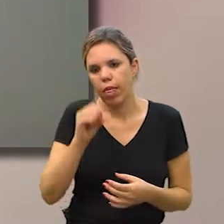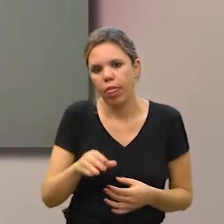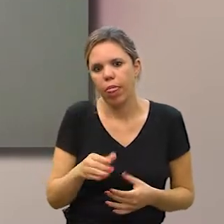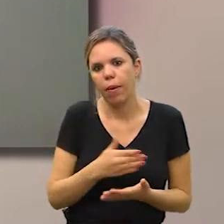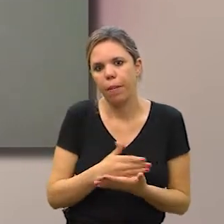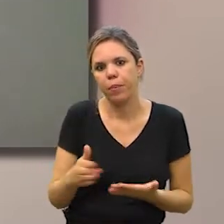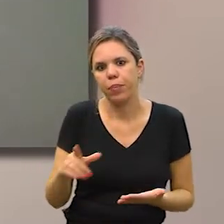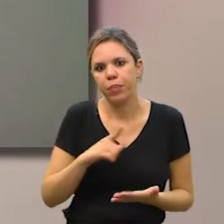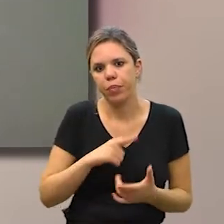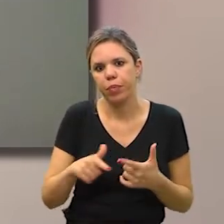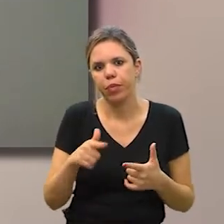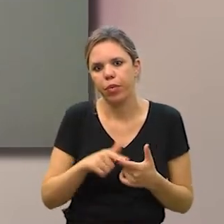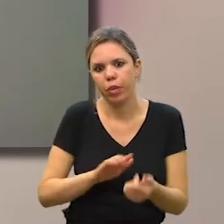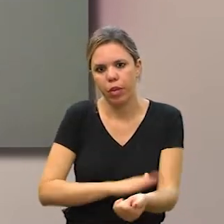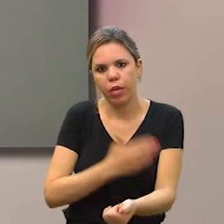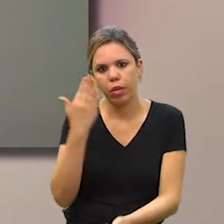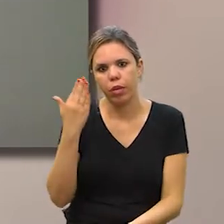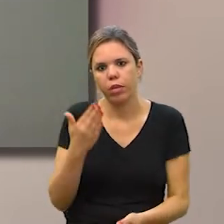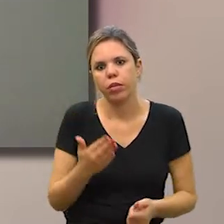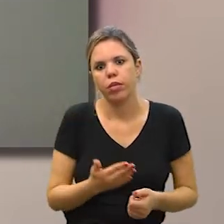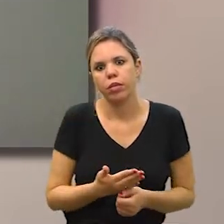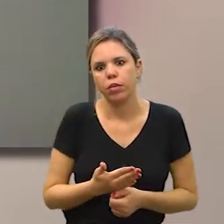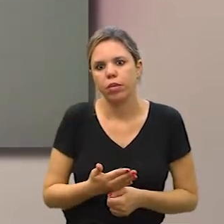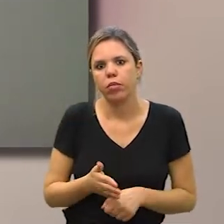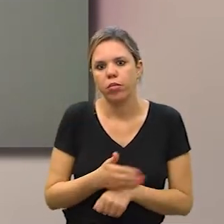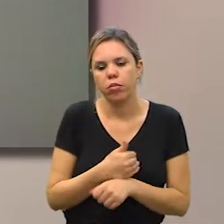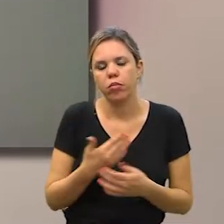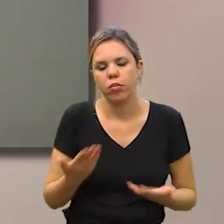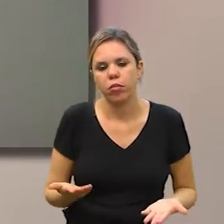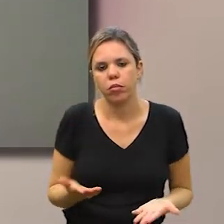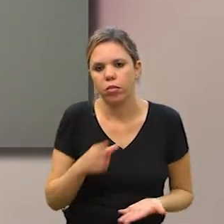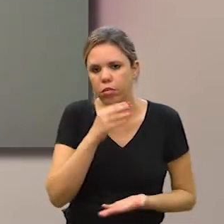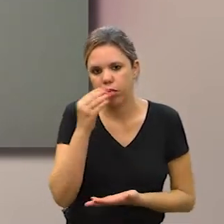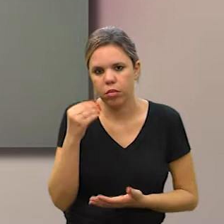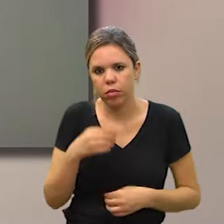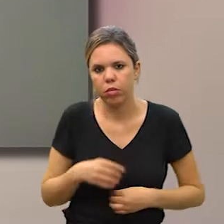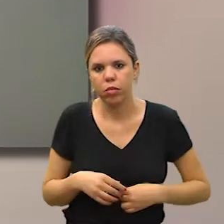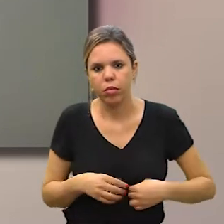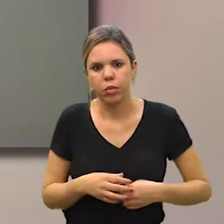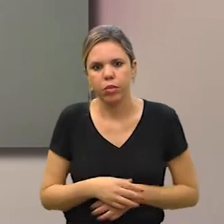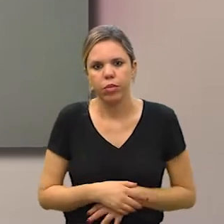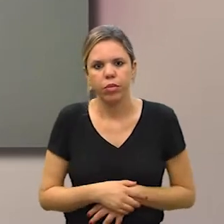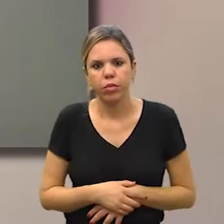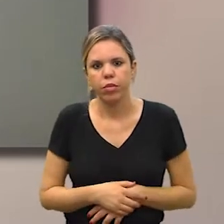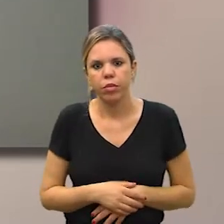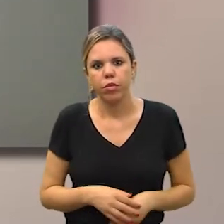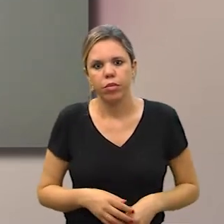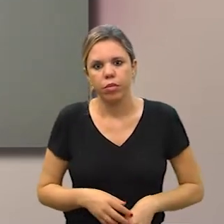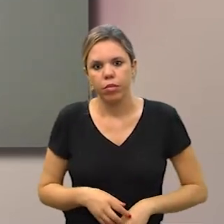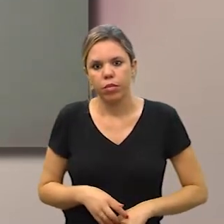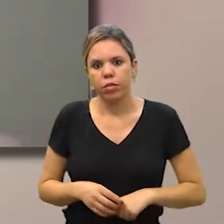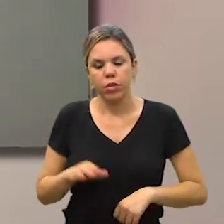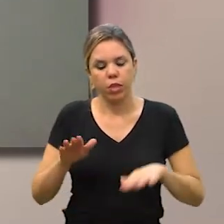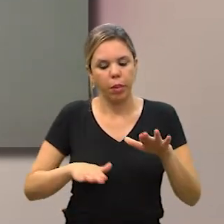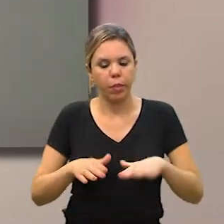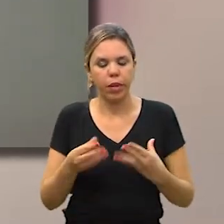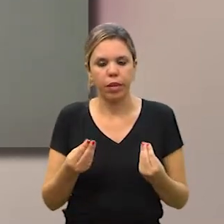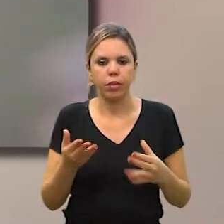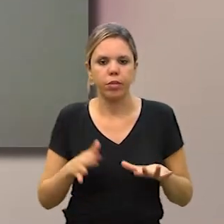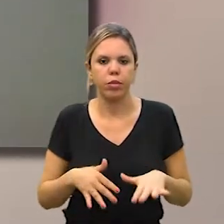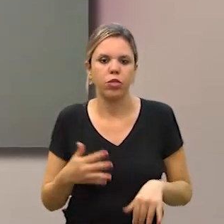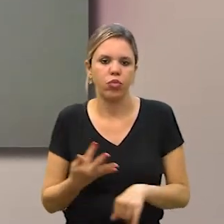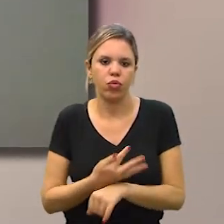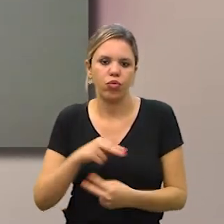ela E aí pertençam já em fases mais precoces desde a adolescência Depende